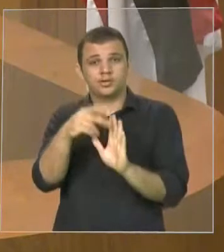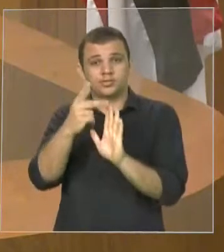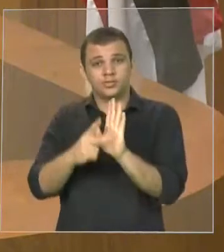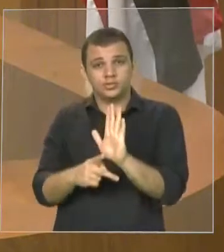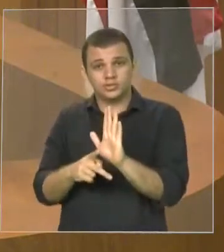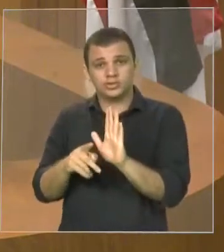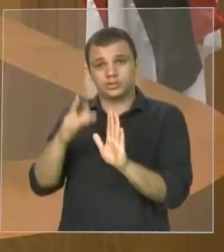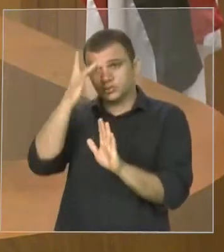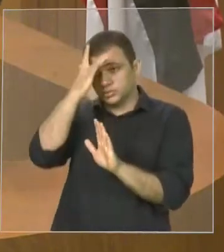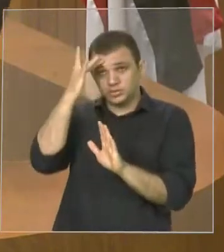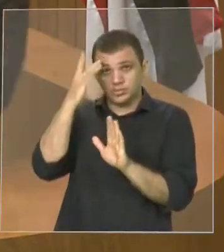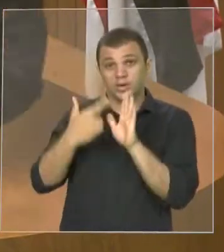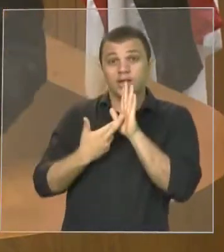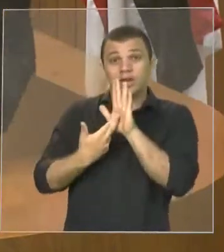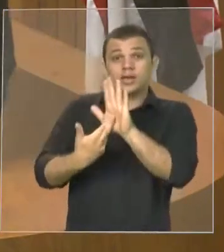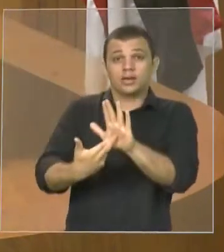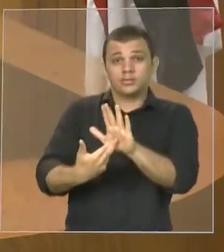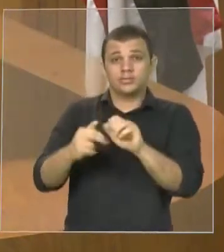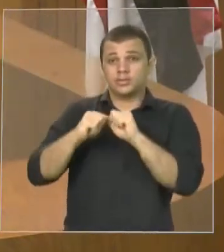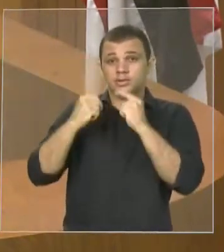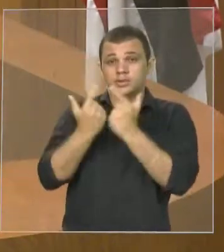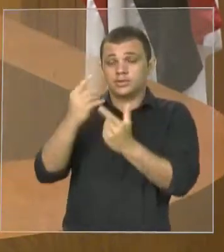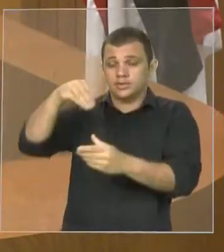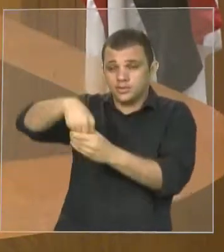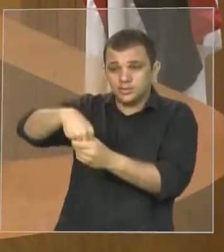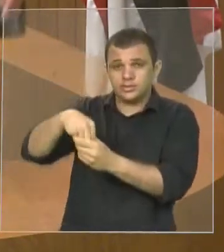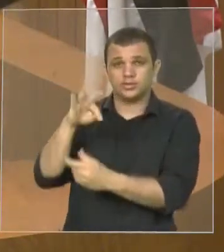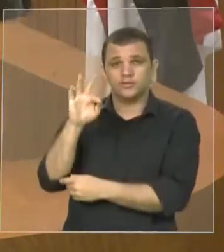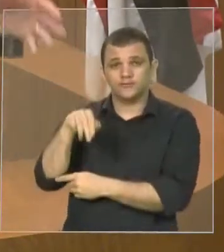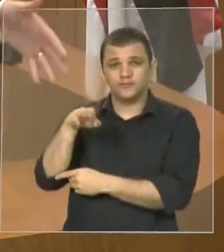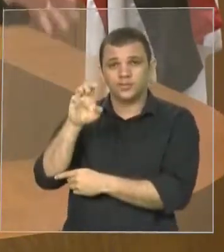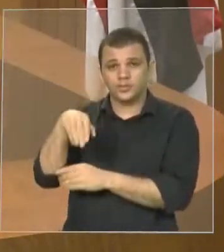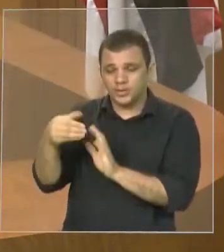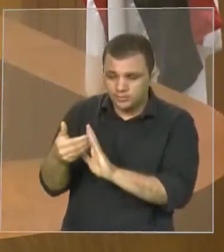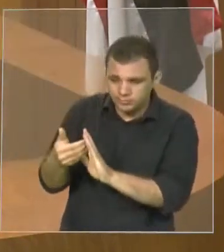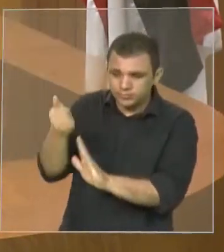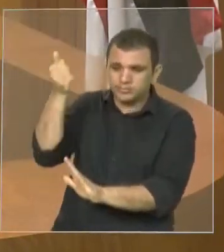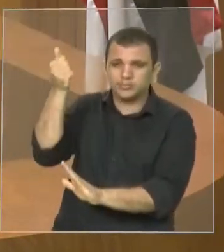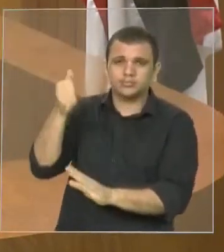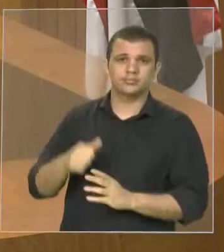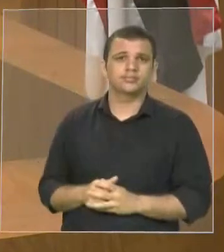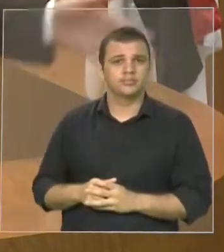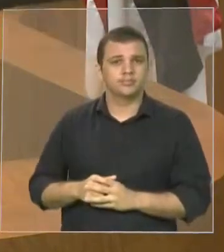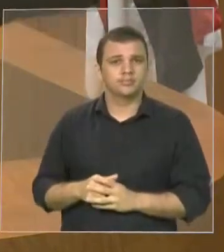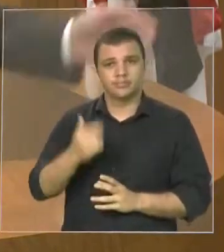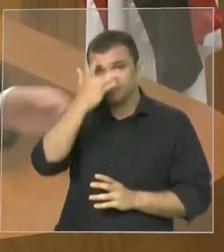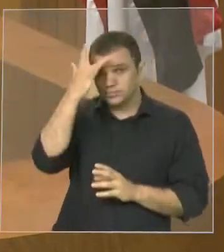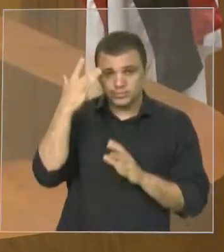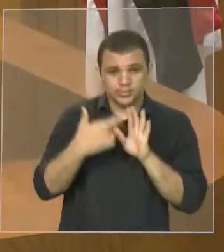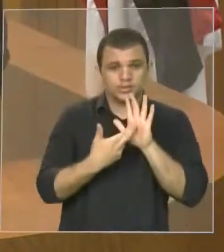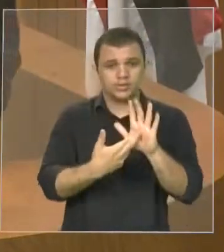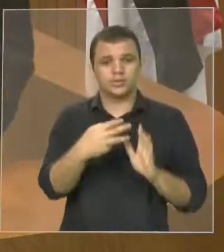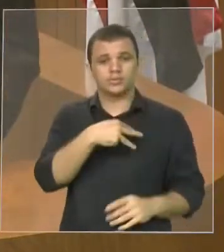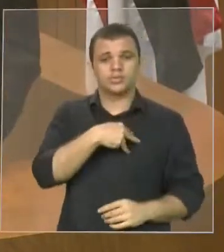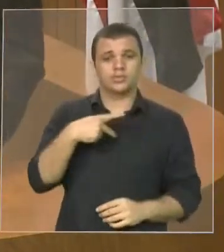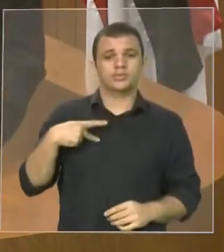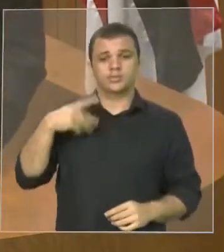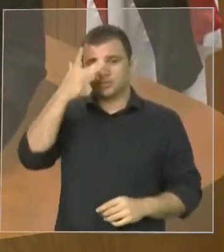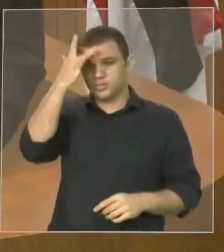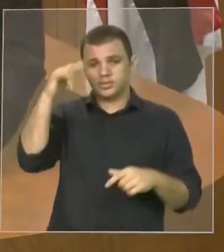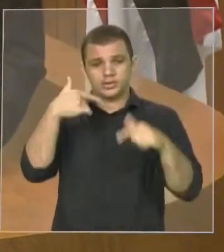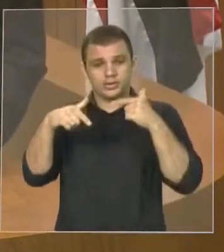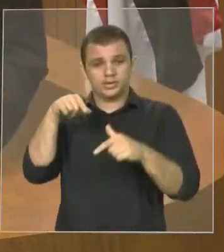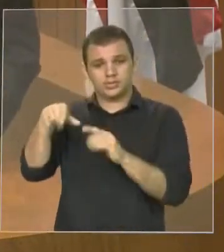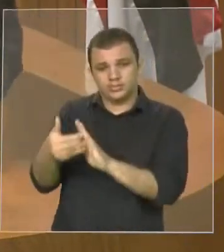o representante do próprio Poder Legislativo, que retira o representante do Ministério Público, dos servidores do Ministério